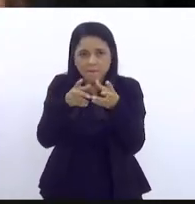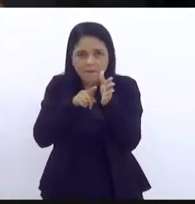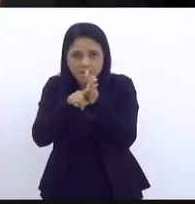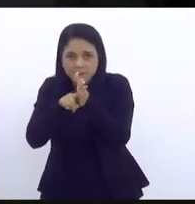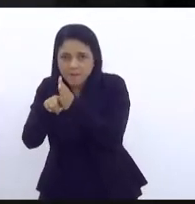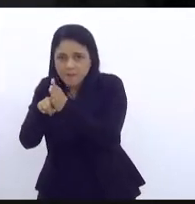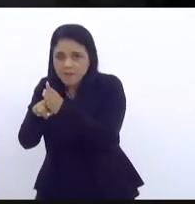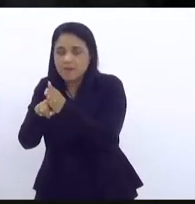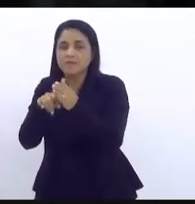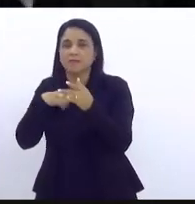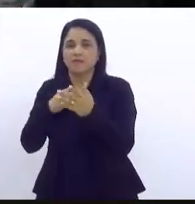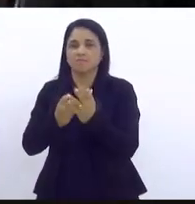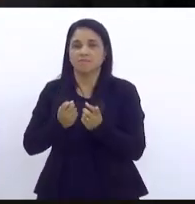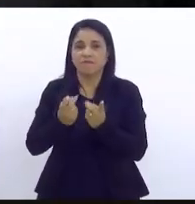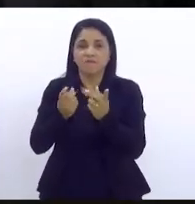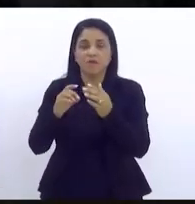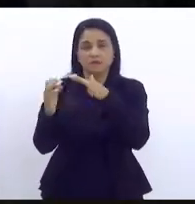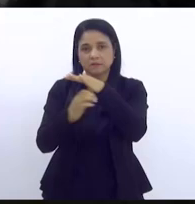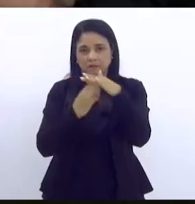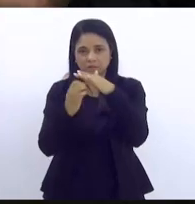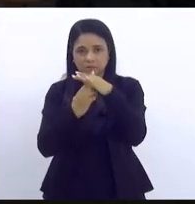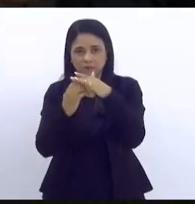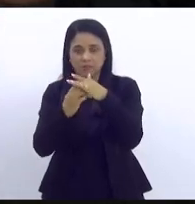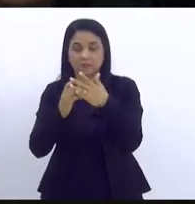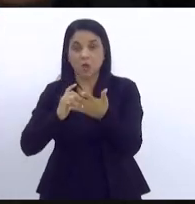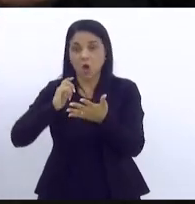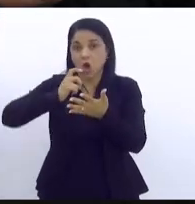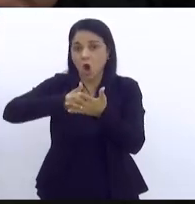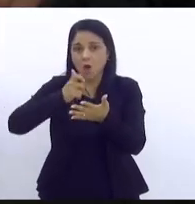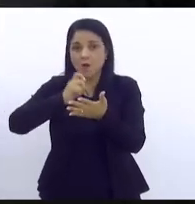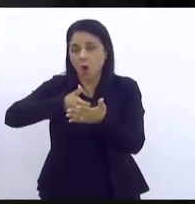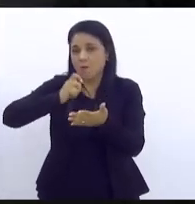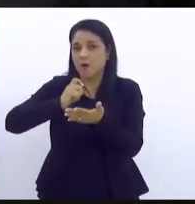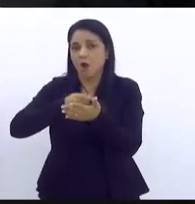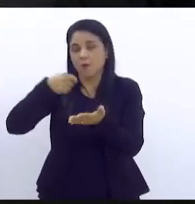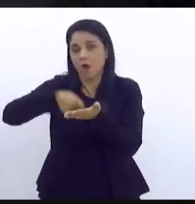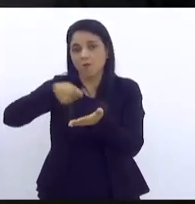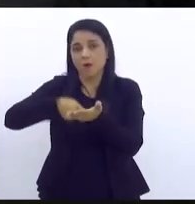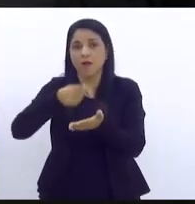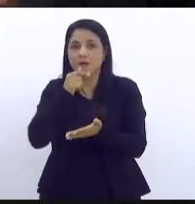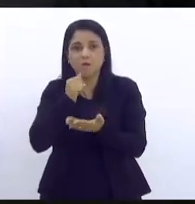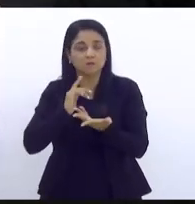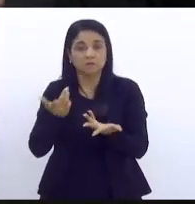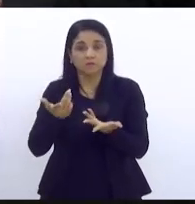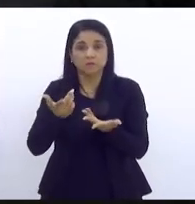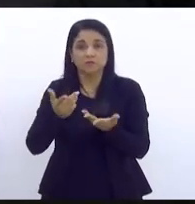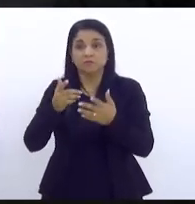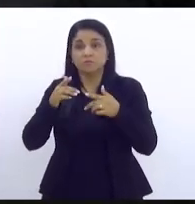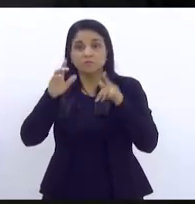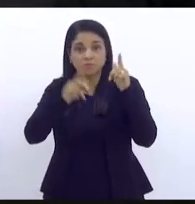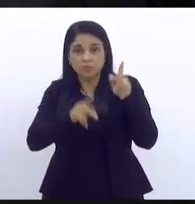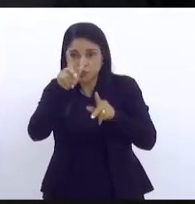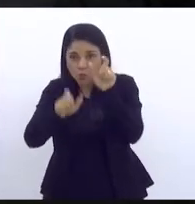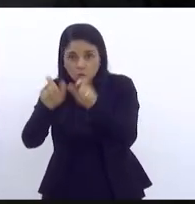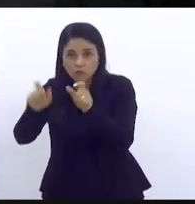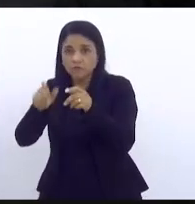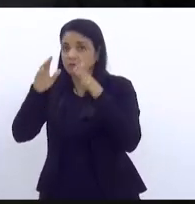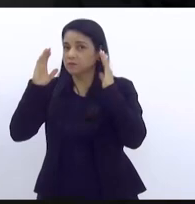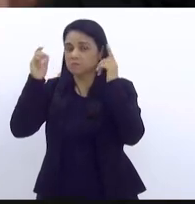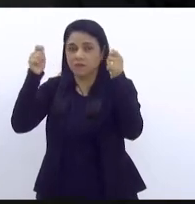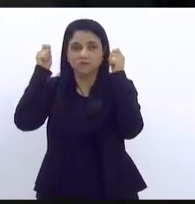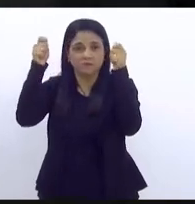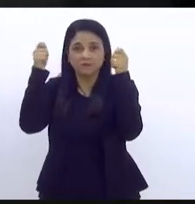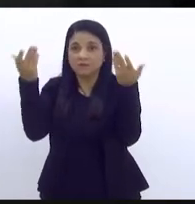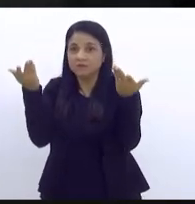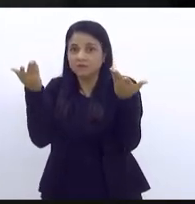grandes privatizações aumenta o valor da cobrança as pessoas não conseguem pagar pela água o que que vai acontecer as pessoas vão se manifestar as pessoas vão se revoltar